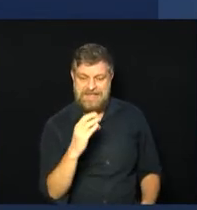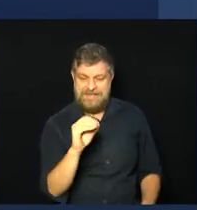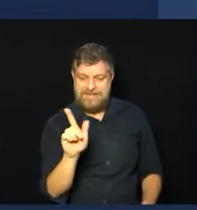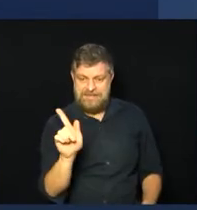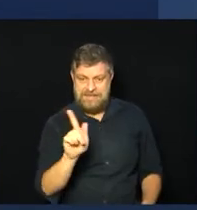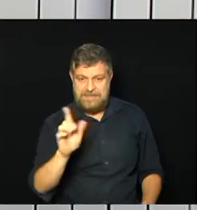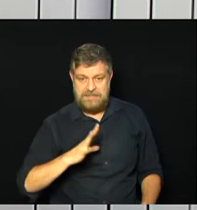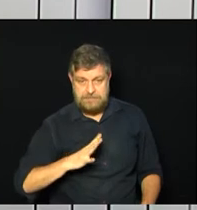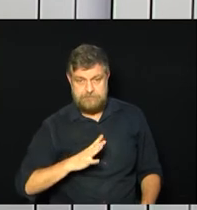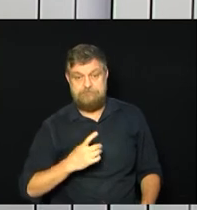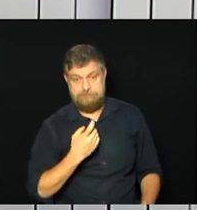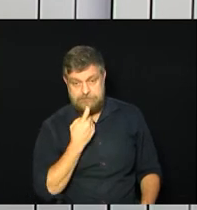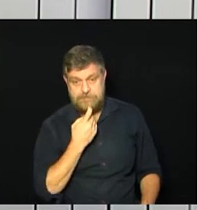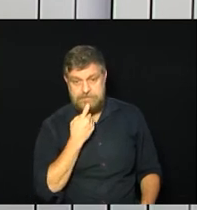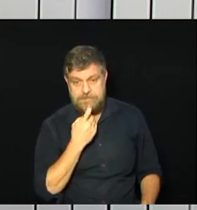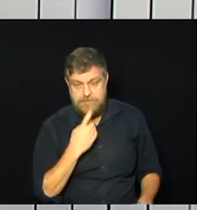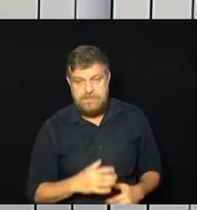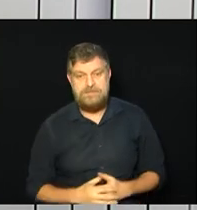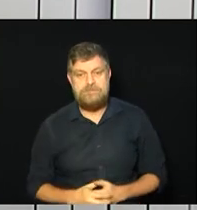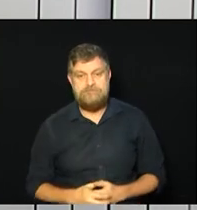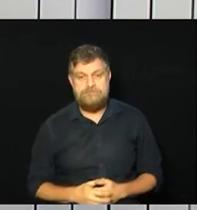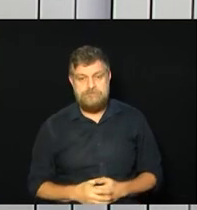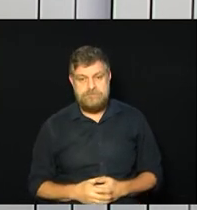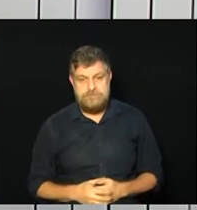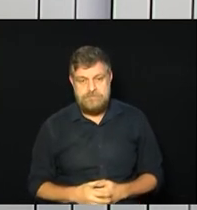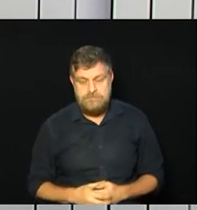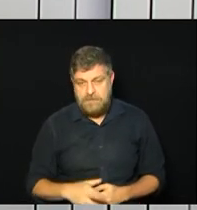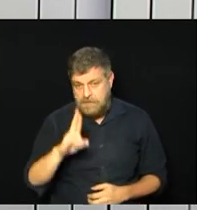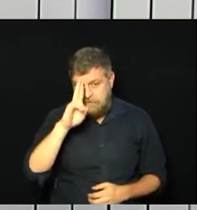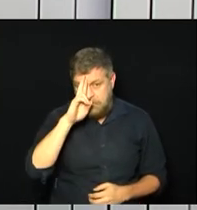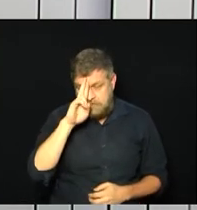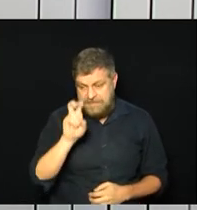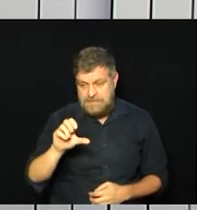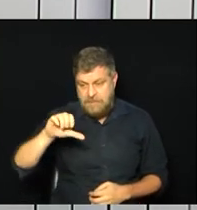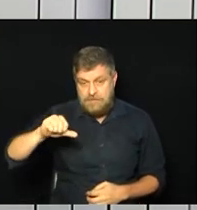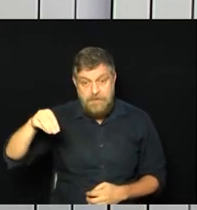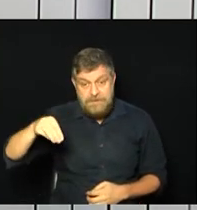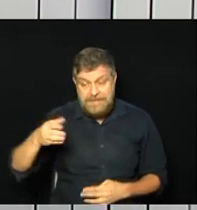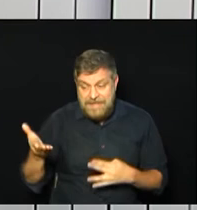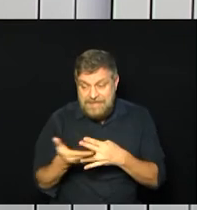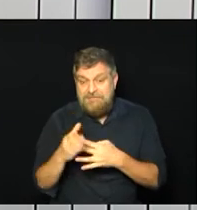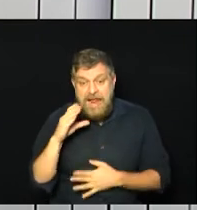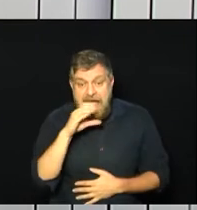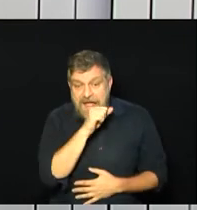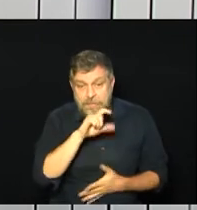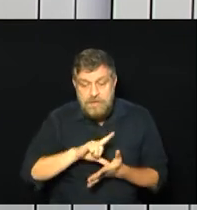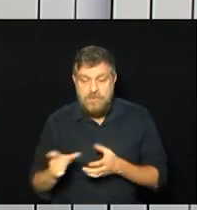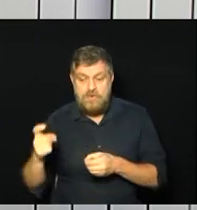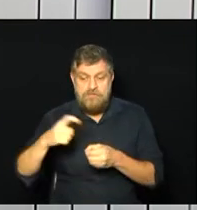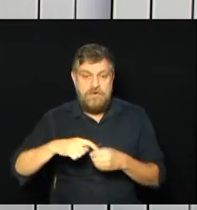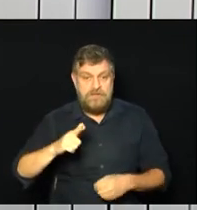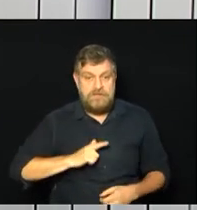30 graus aqui na cidade de Campinas. 12h59, mais um rápido intervalo e na